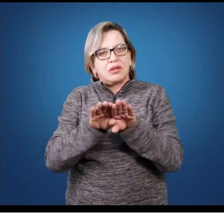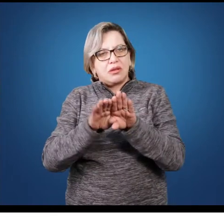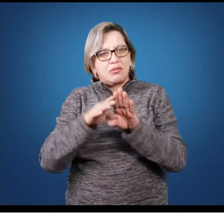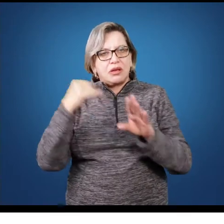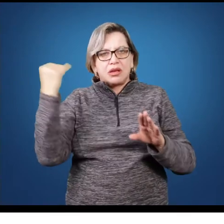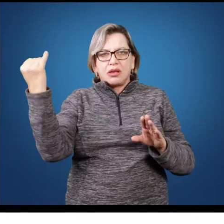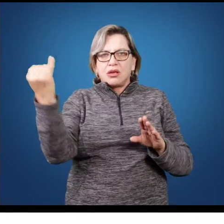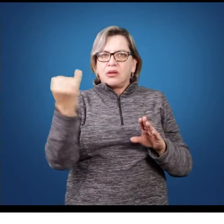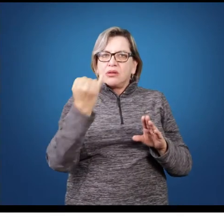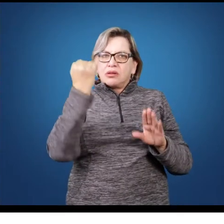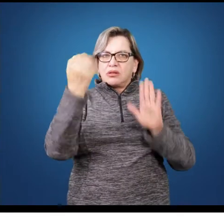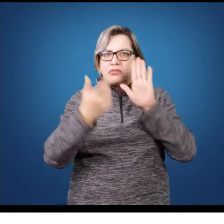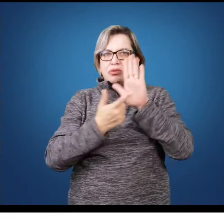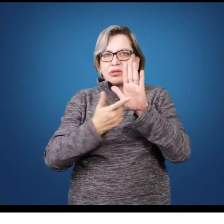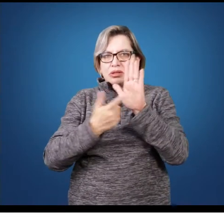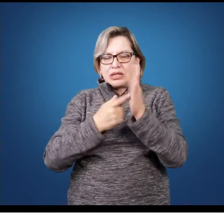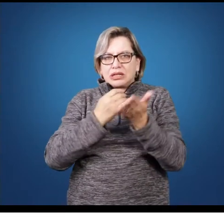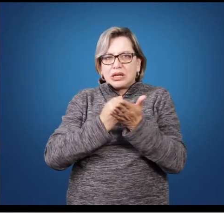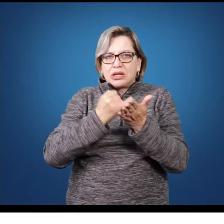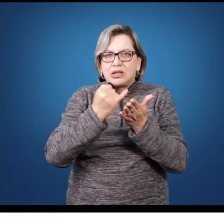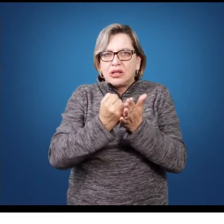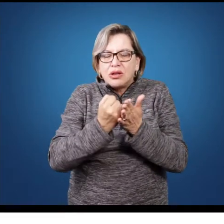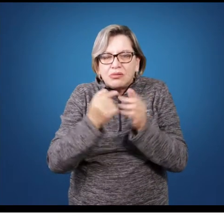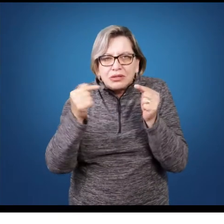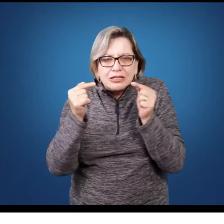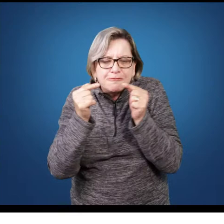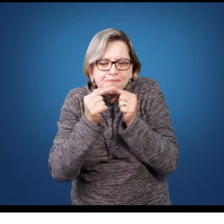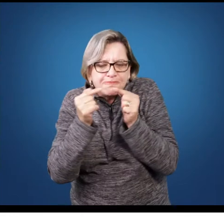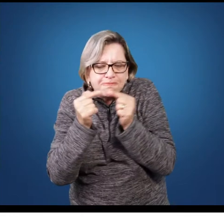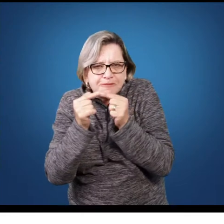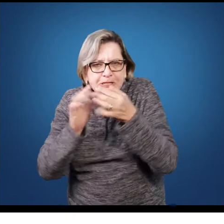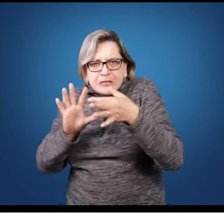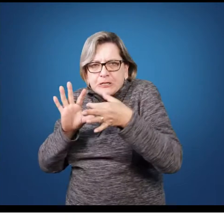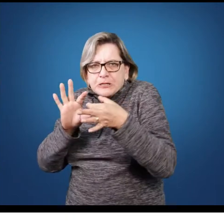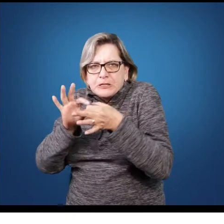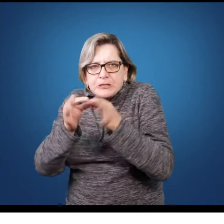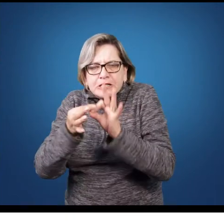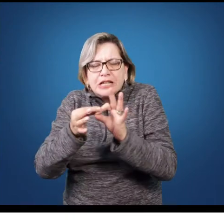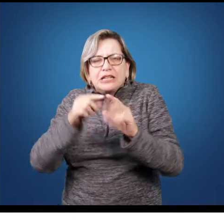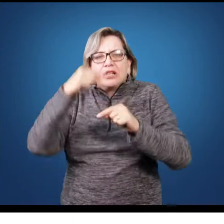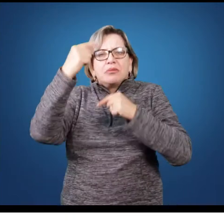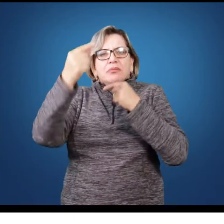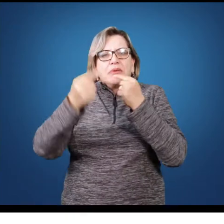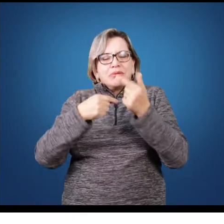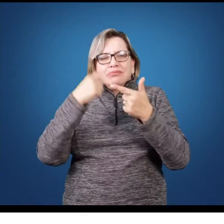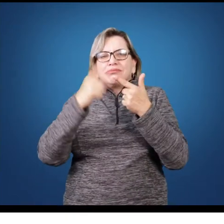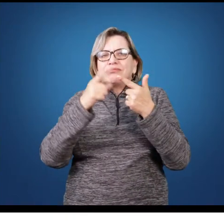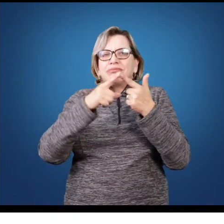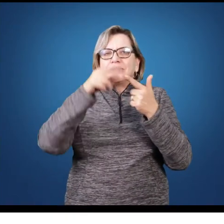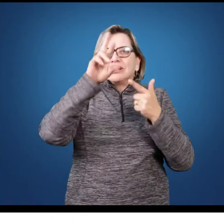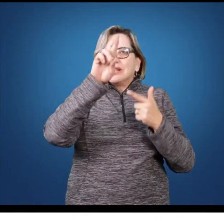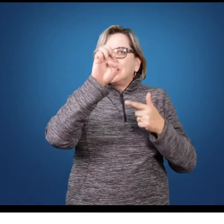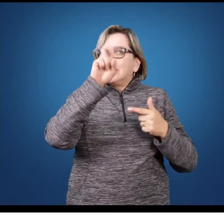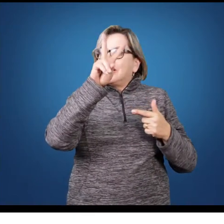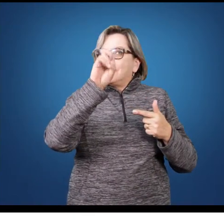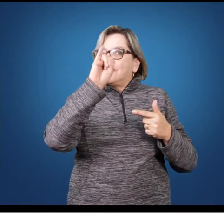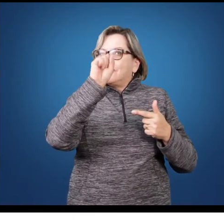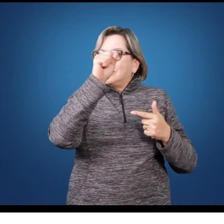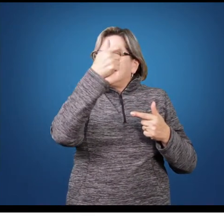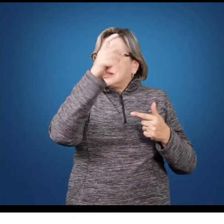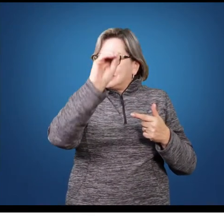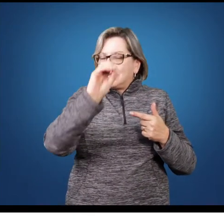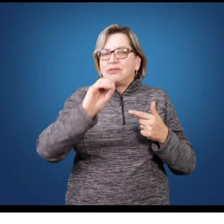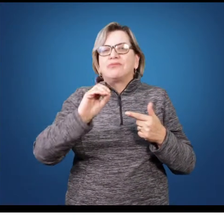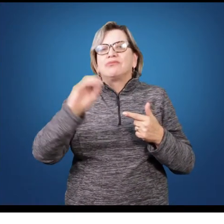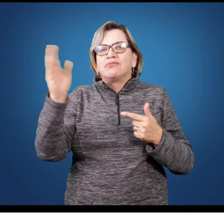a introdução, elas devem ter uma coerência. Na revisão de literatura, o autor fornecerá